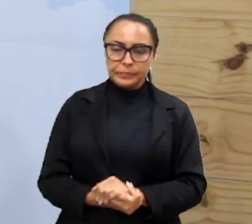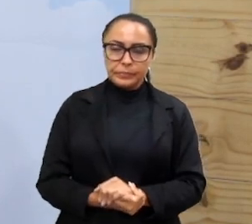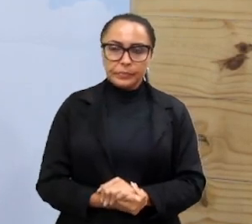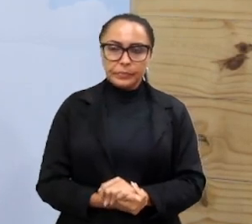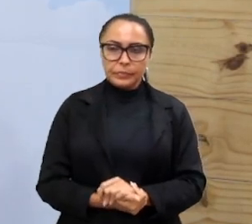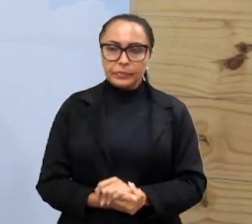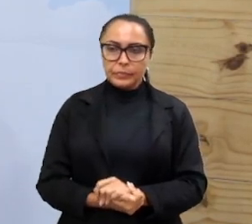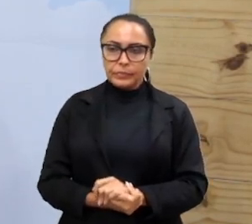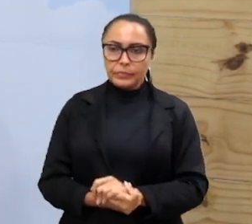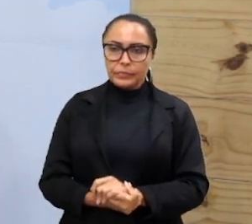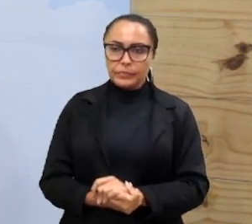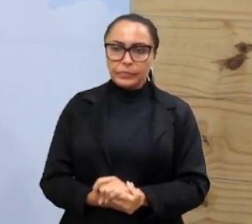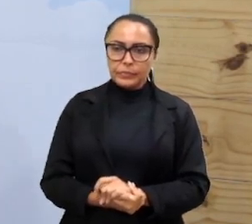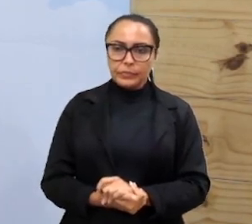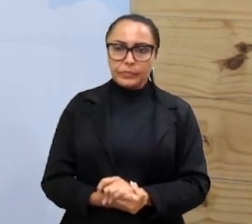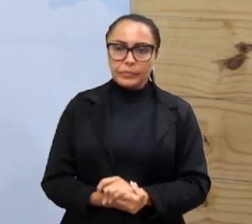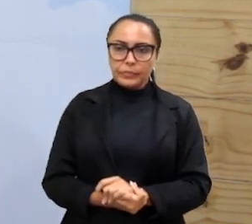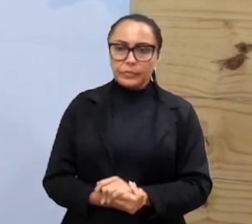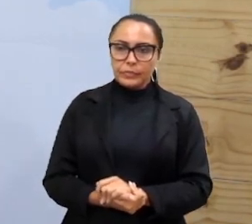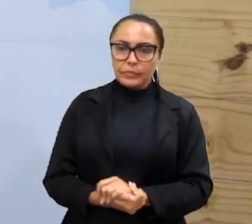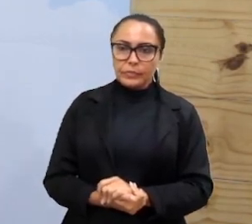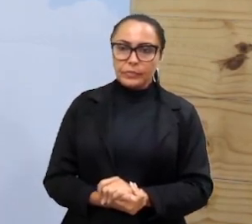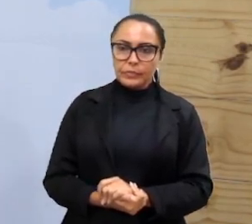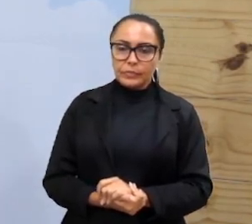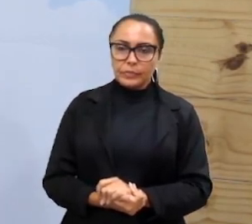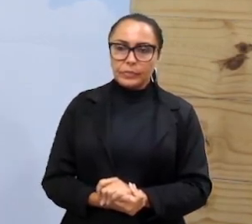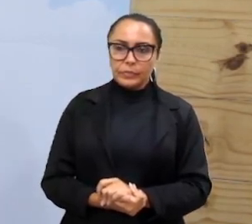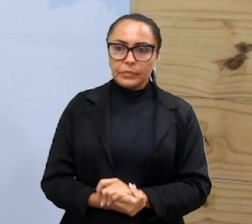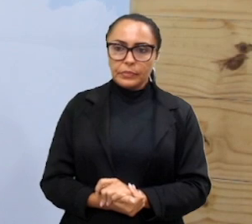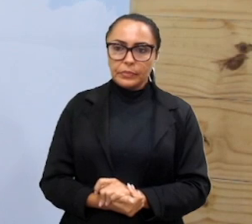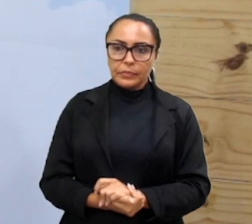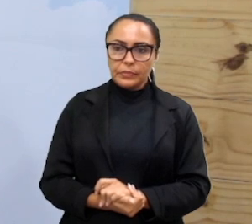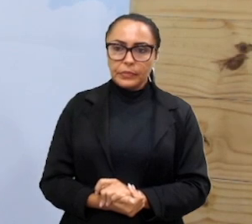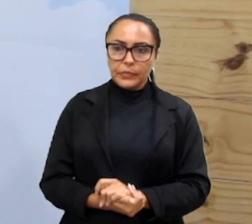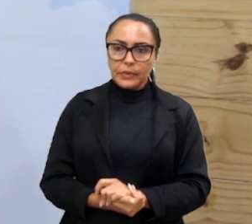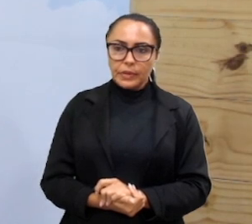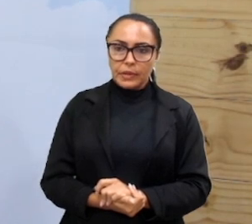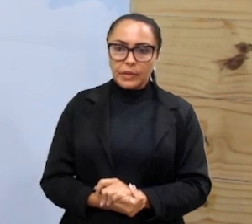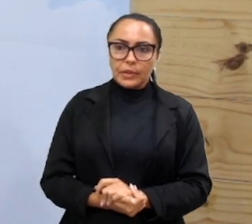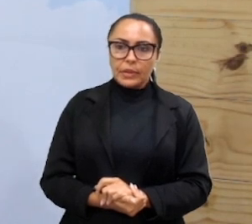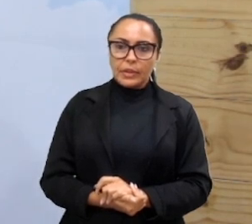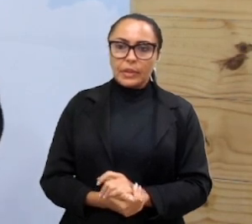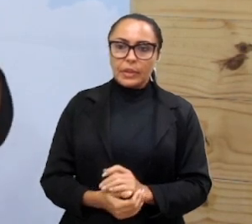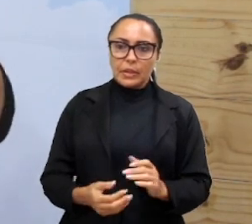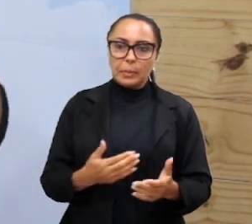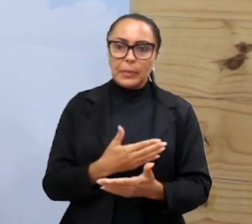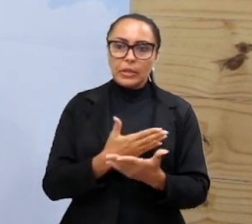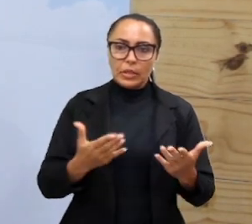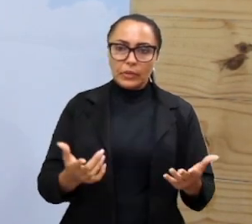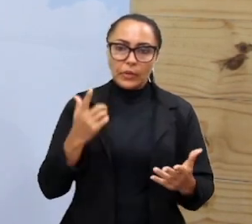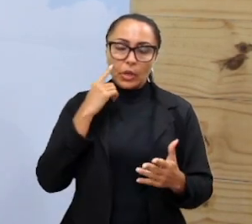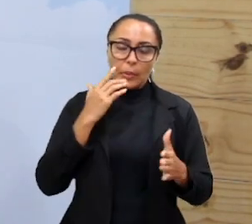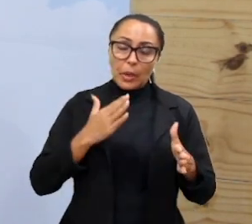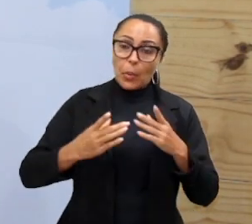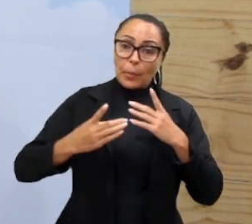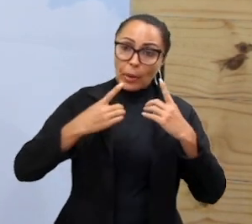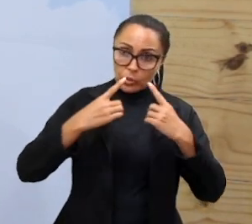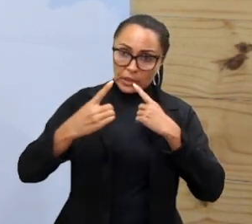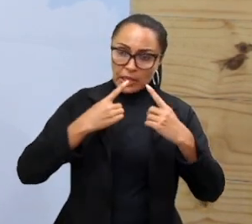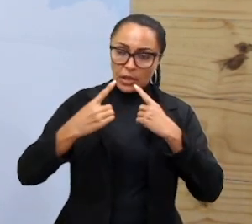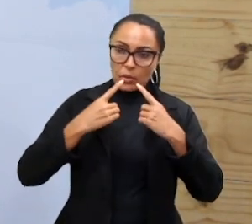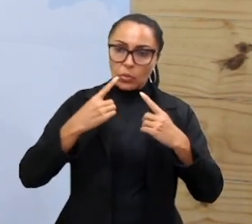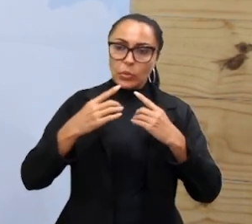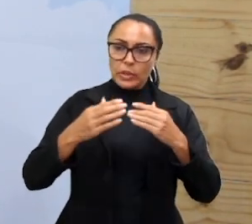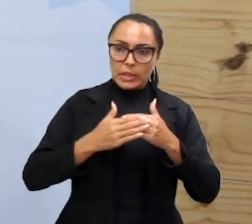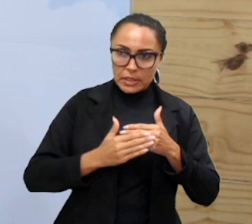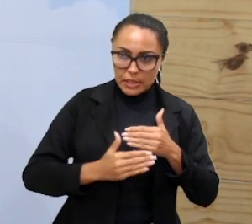estamos inseridos, né? Então, a gente já está caminhando, né, para esse diálogo inicial, para o fim